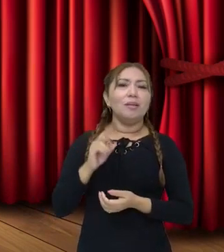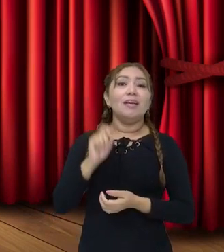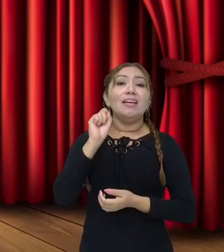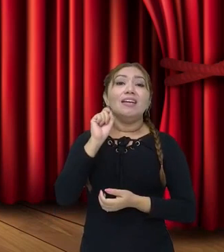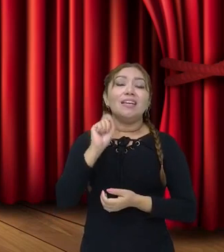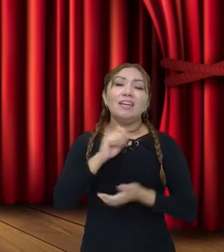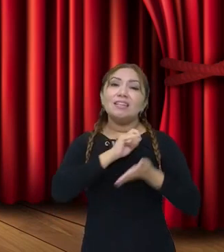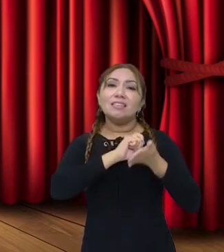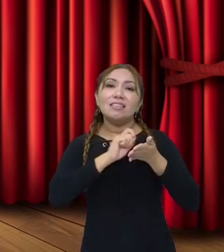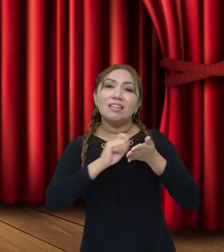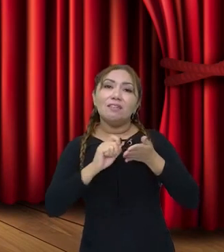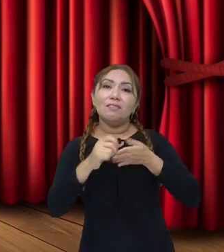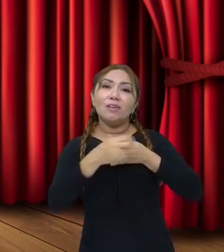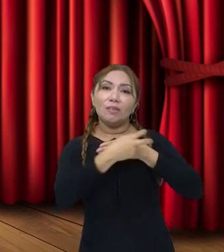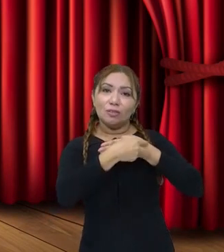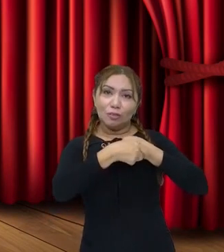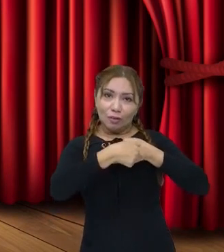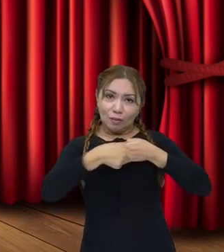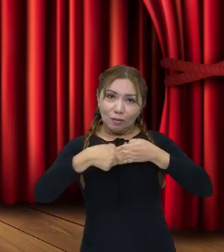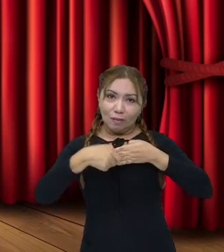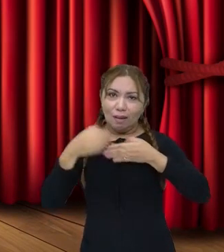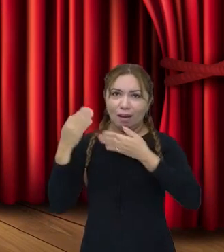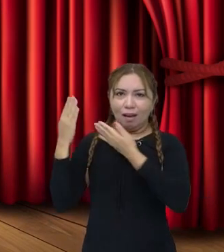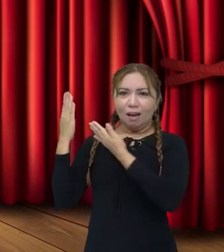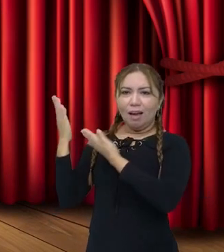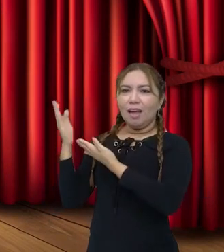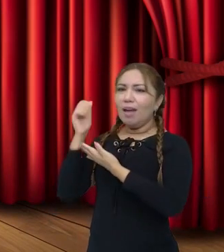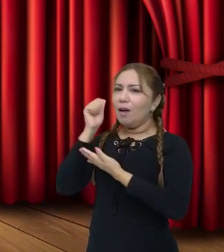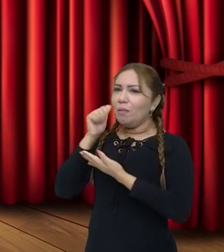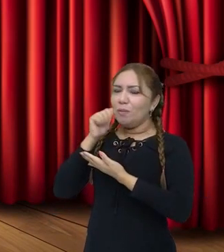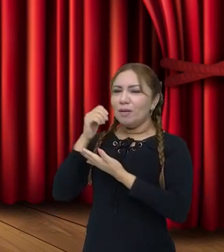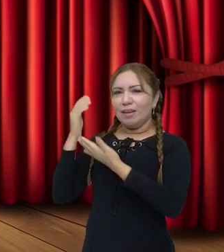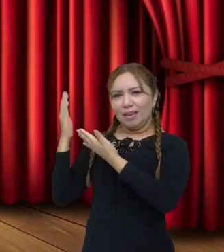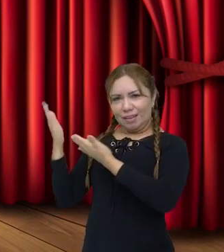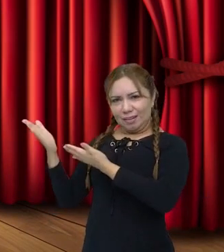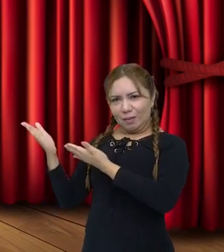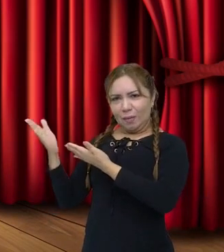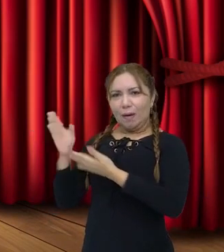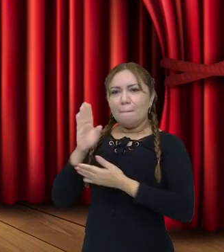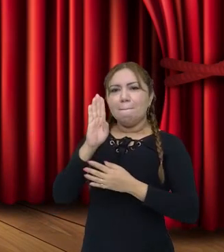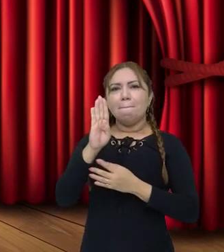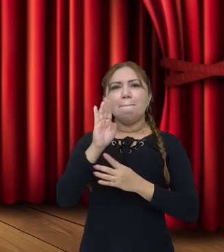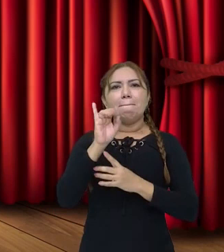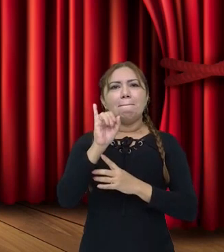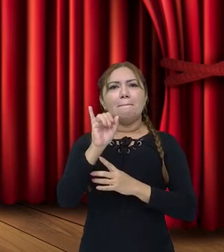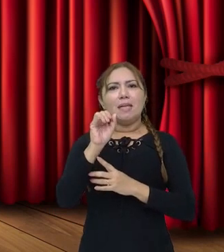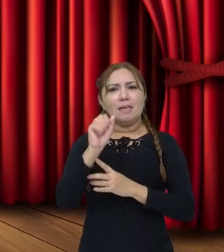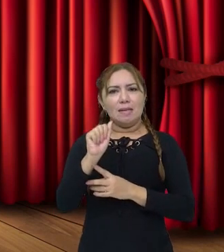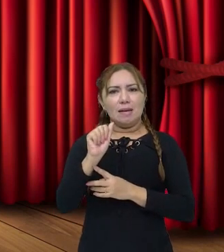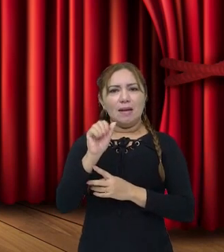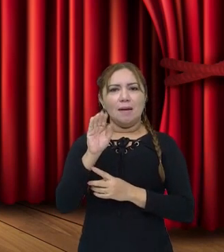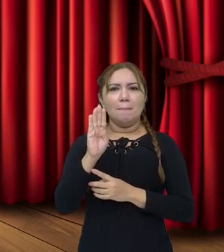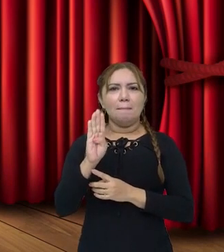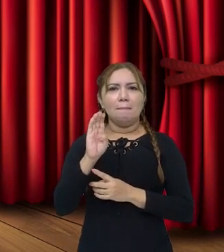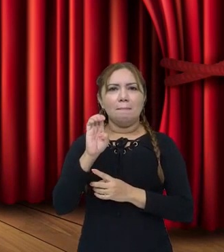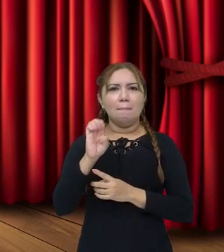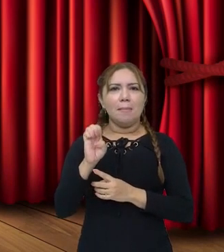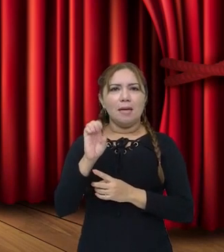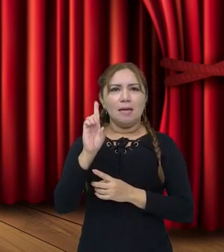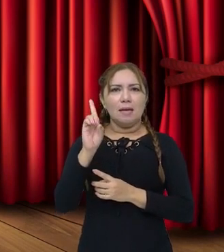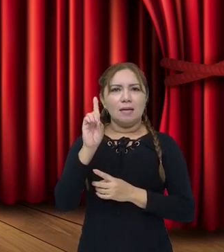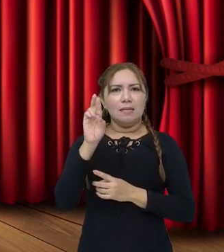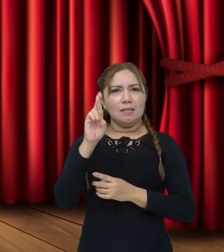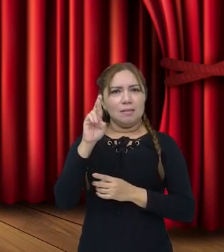Foi Bia Bedran. Olha só, ela é muito linda, não é verdade? A Bia Bedran, ela